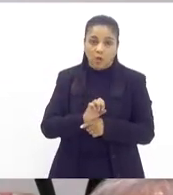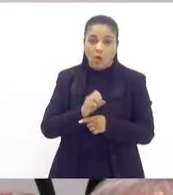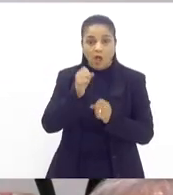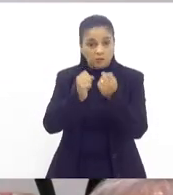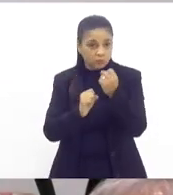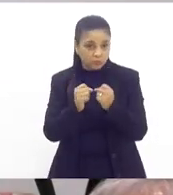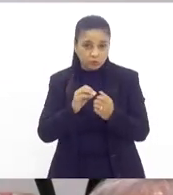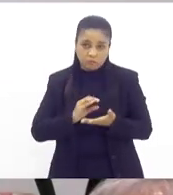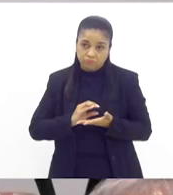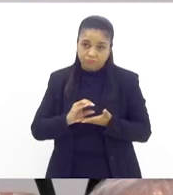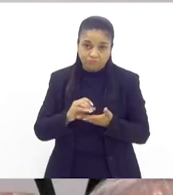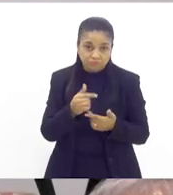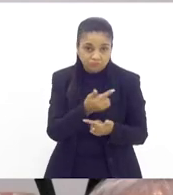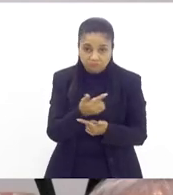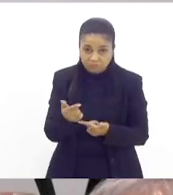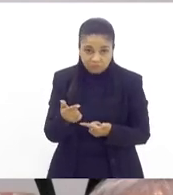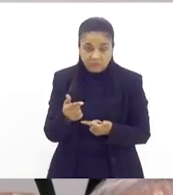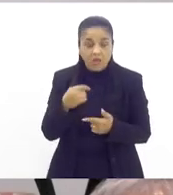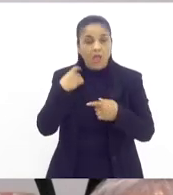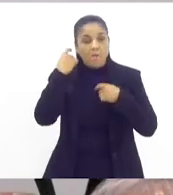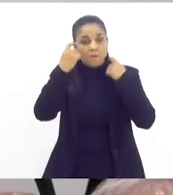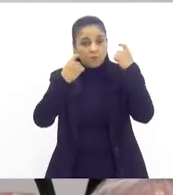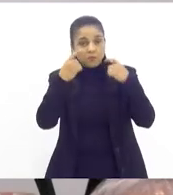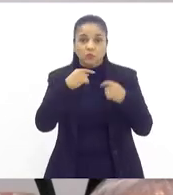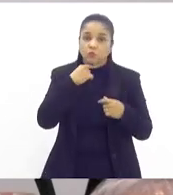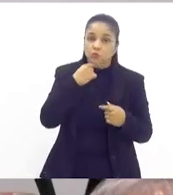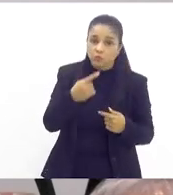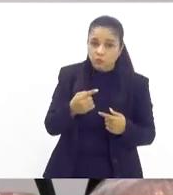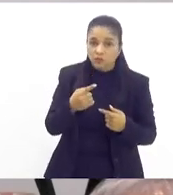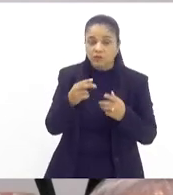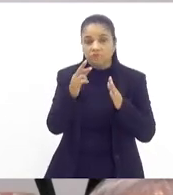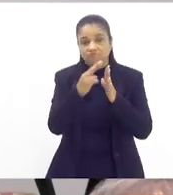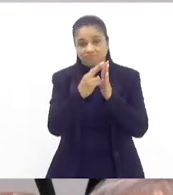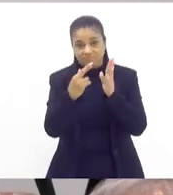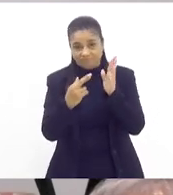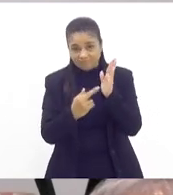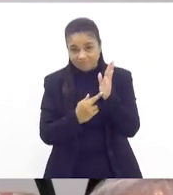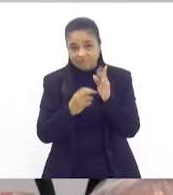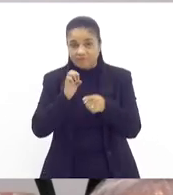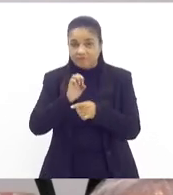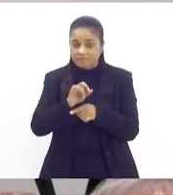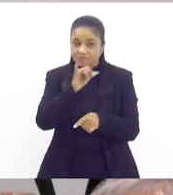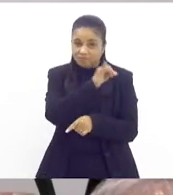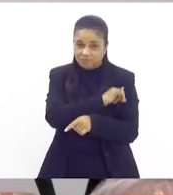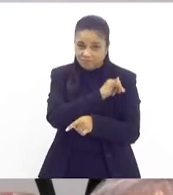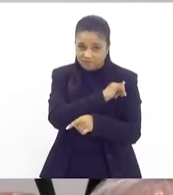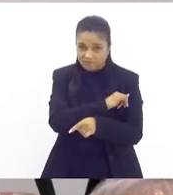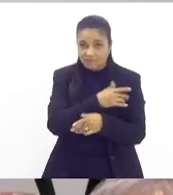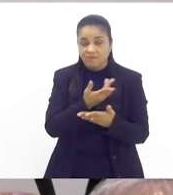há uma dúvida, uma preocupação com relação ao regime dos aduaneiros. Isso é uma questão a ser endereçada,